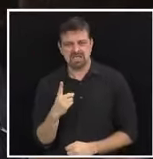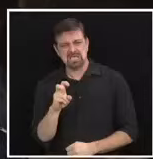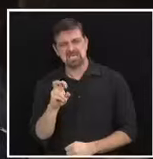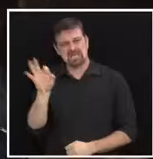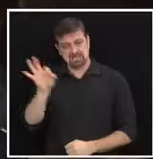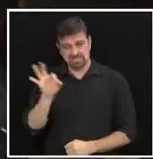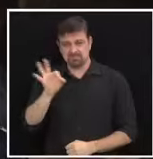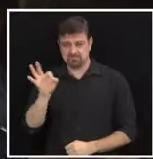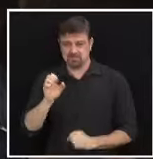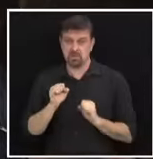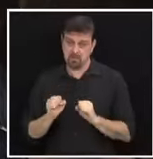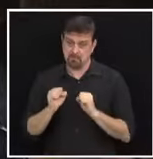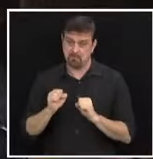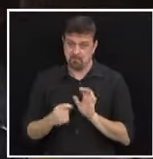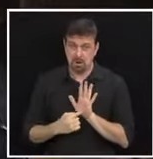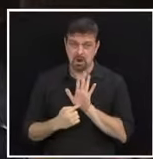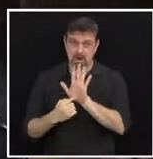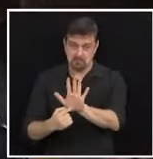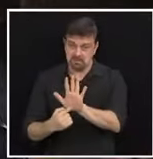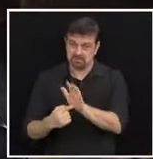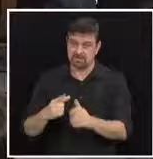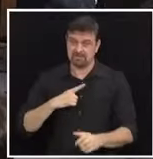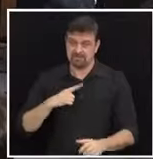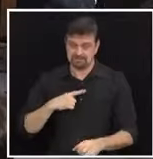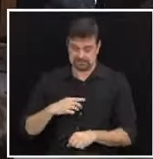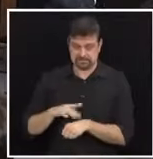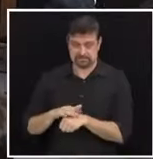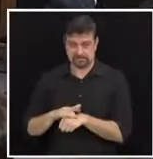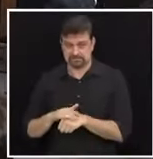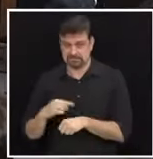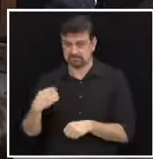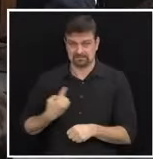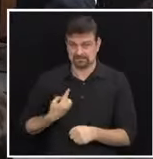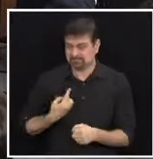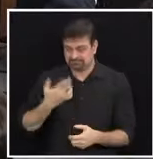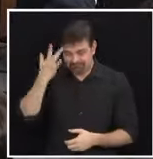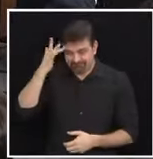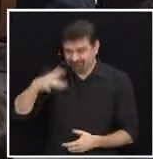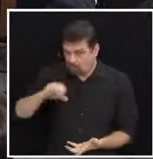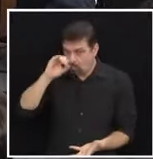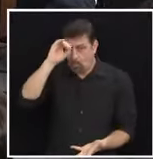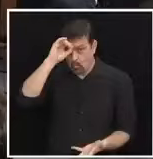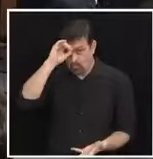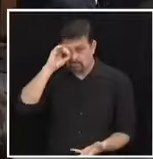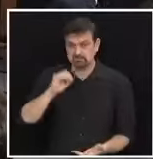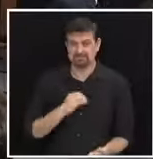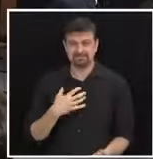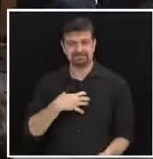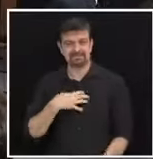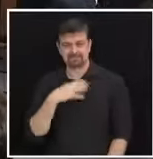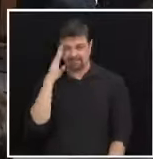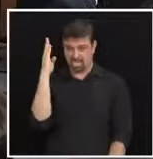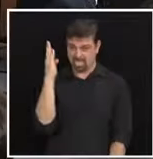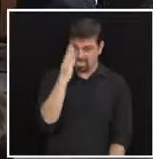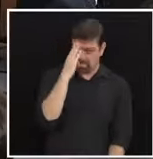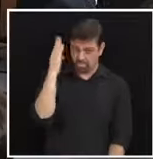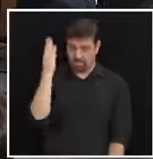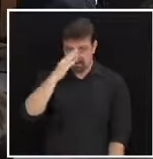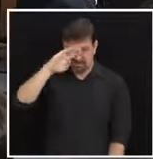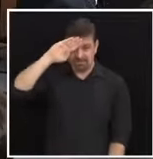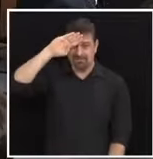pessoas podem ter alguns sintomas, e são sintomas que a gente chama inespecíficos. É um mal-estar, uma febre, uma